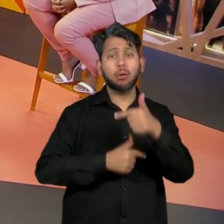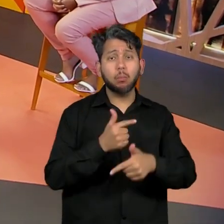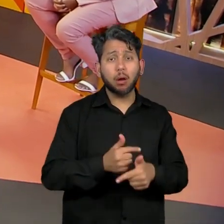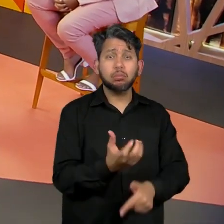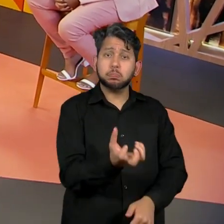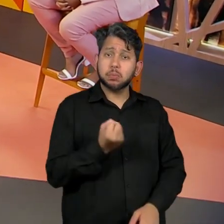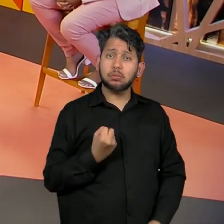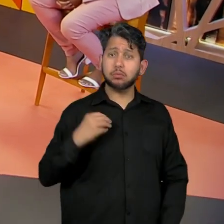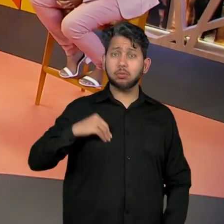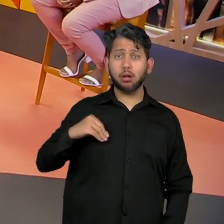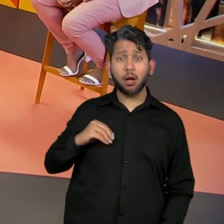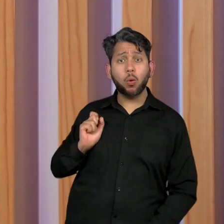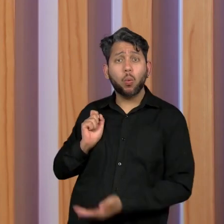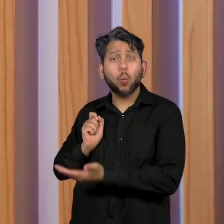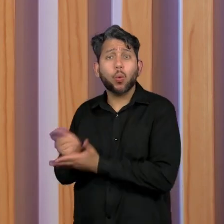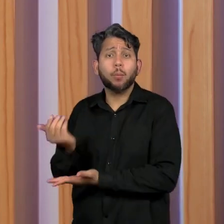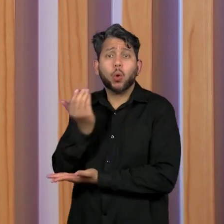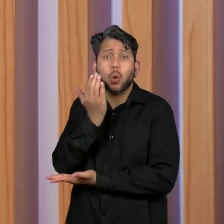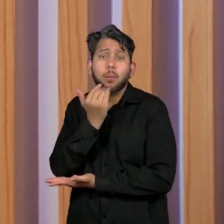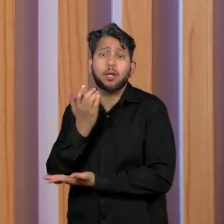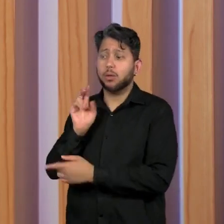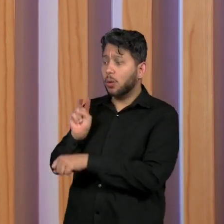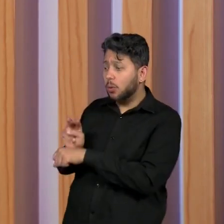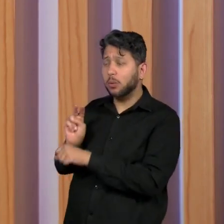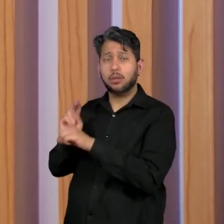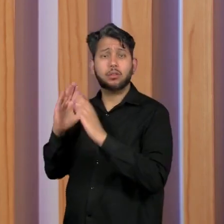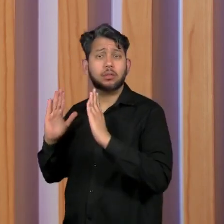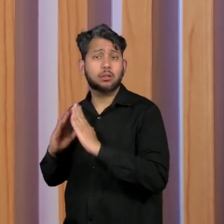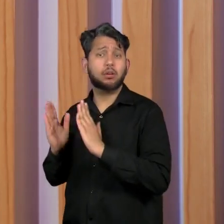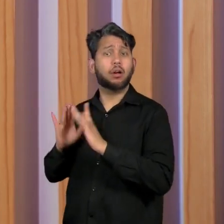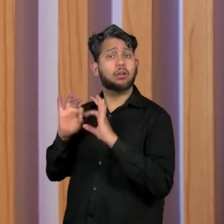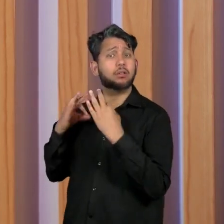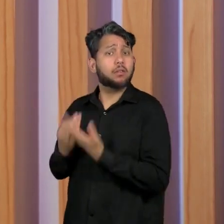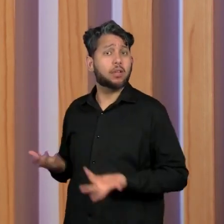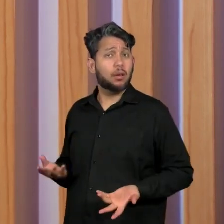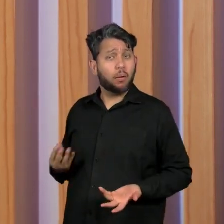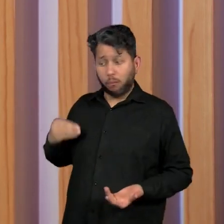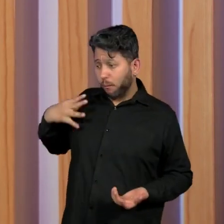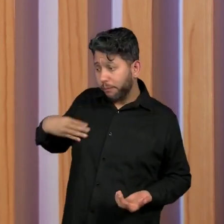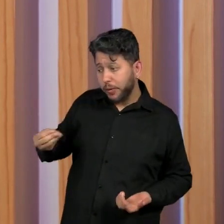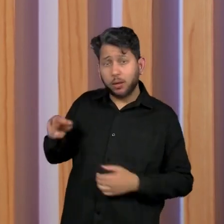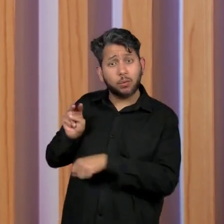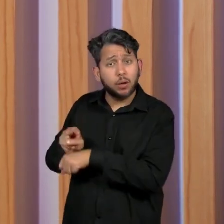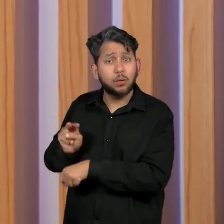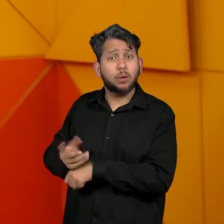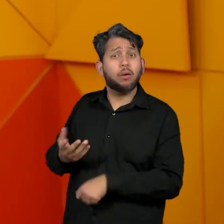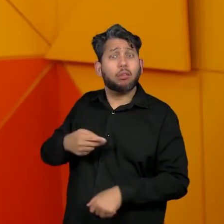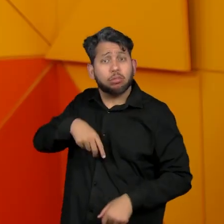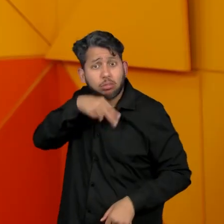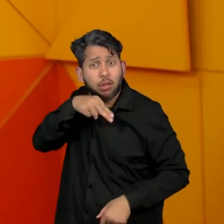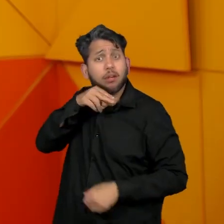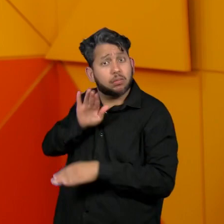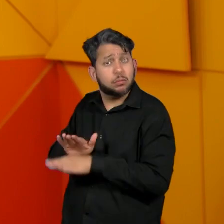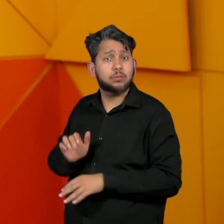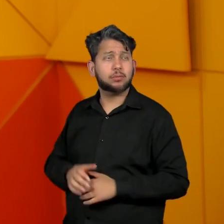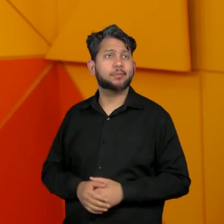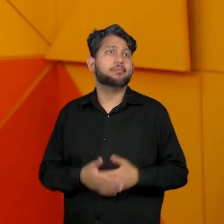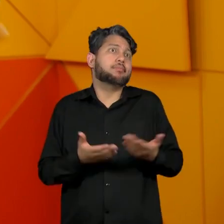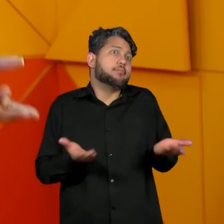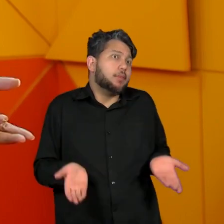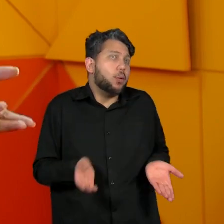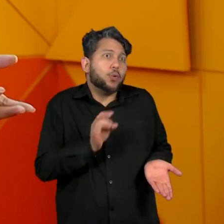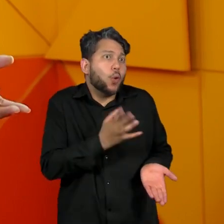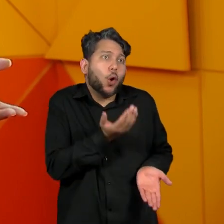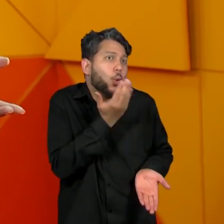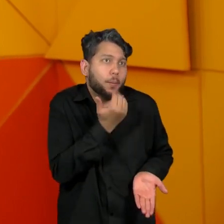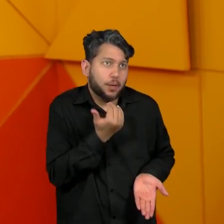muitas vezes atrelados à realização de sonhos dos familiares, dos filhos, dos netos, né? Então é muito importante. E, Juliana, a gente não está falando só de sustento, a